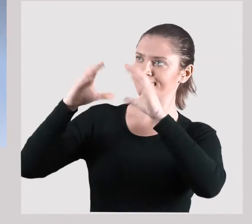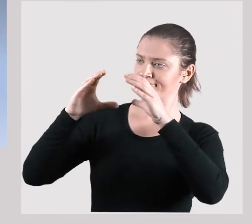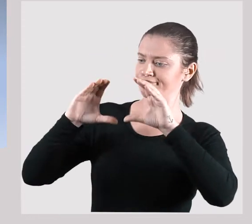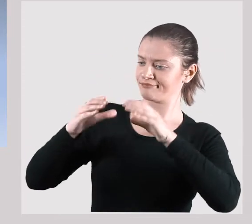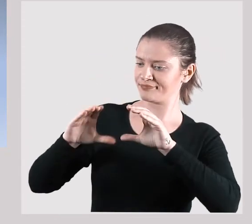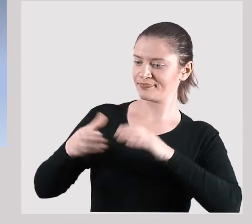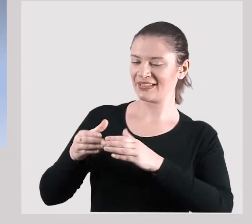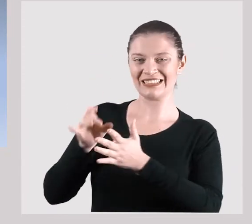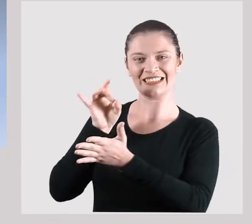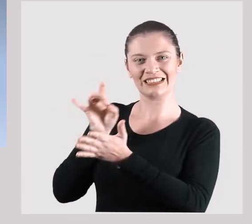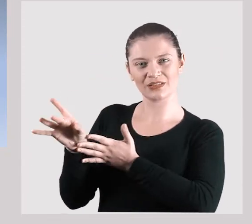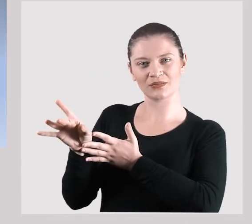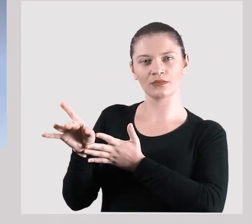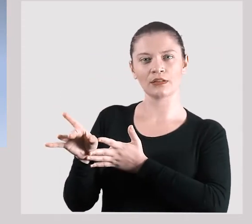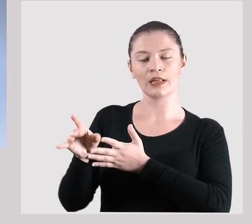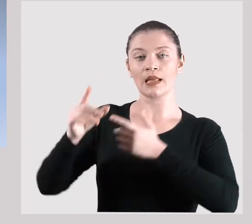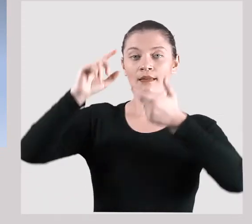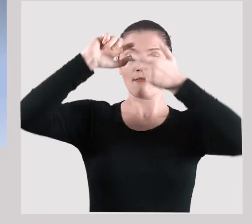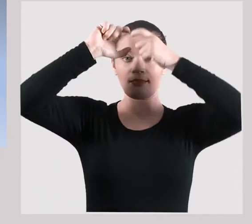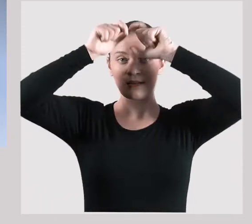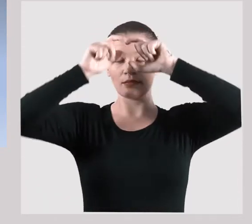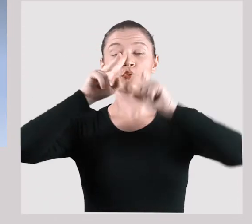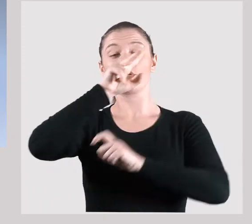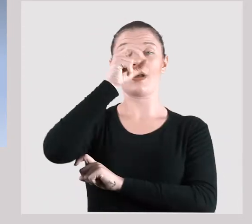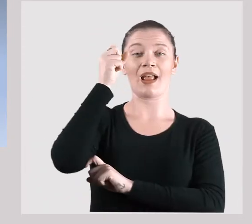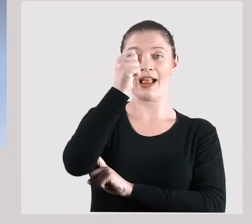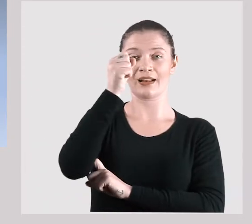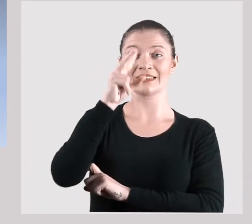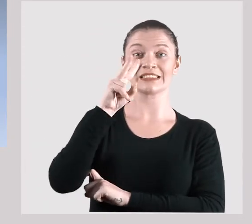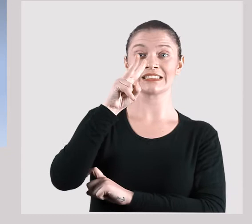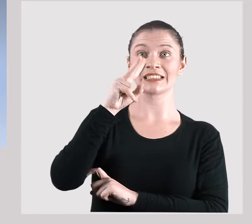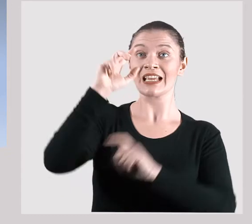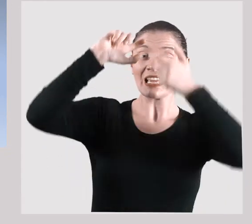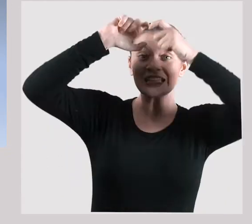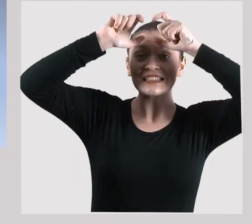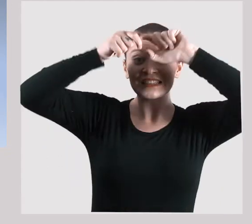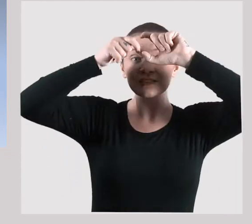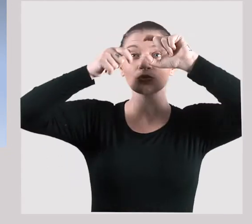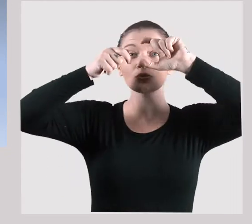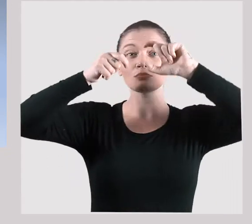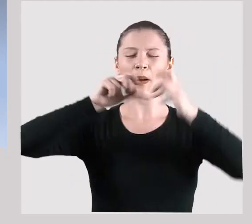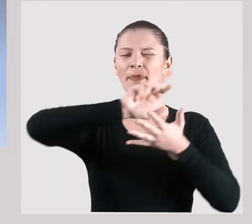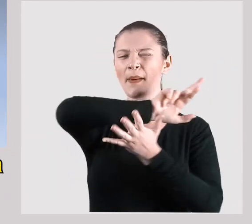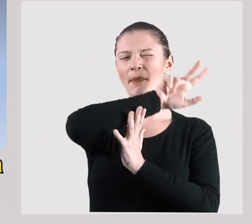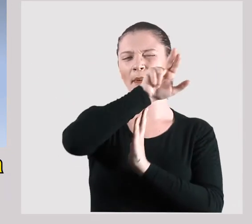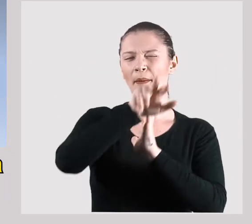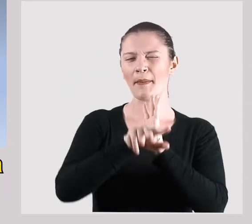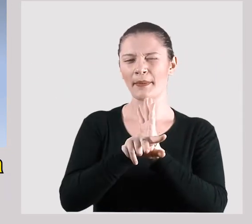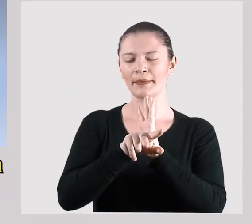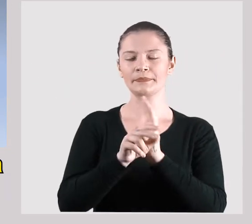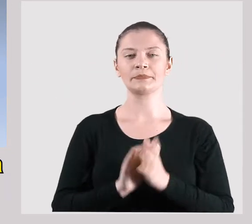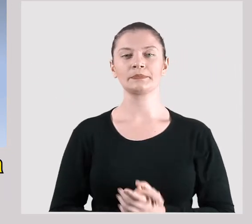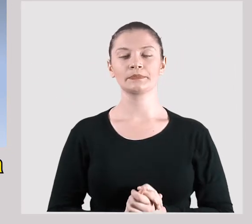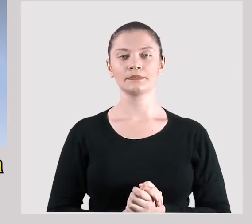transtorno psicótico grave, transtorno de personalidade grave, transtornos psiquiátricos graves e retardo mental. E